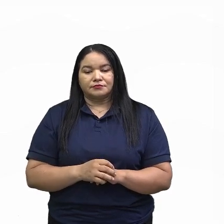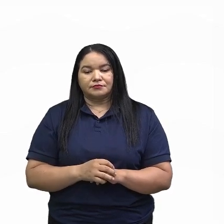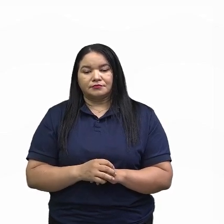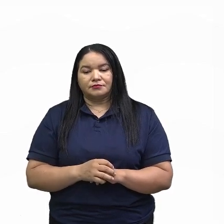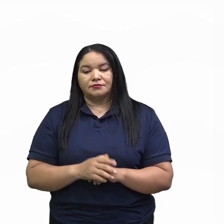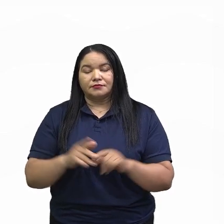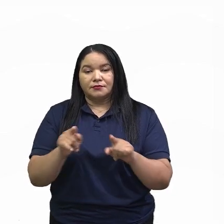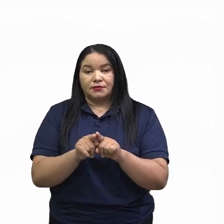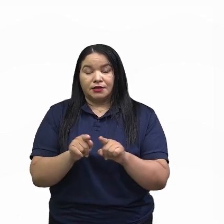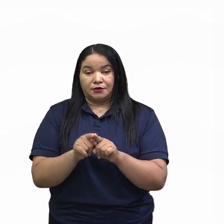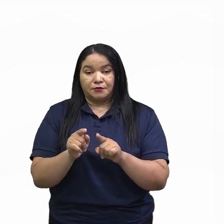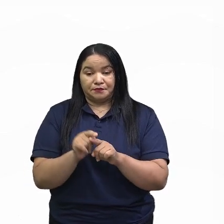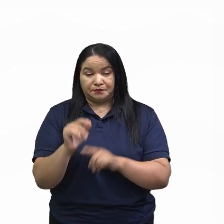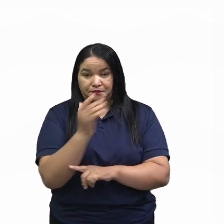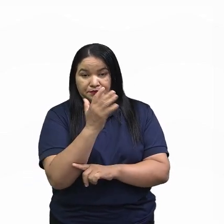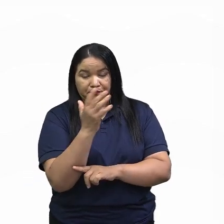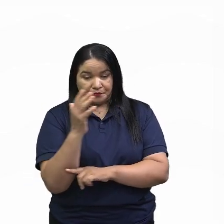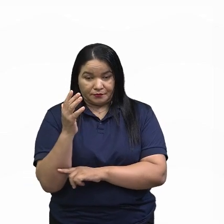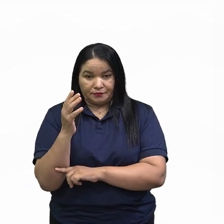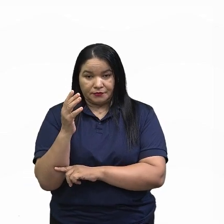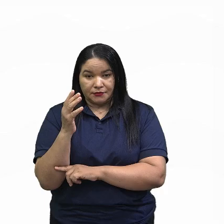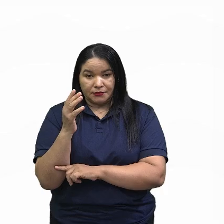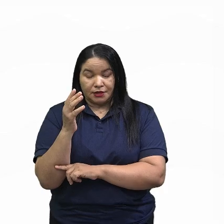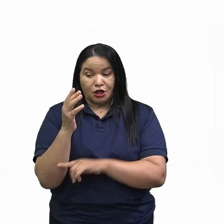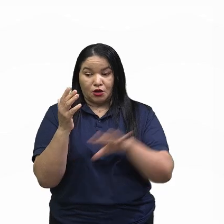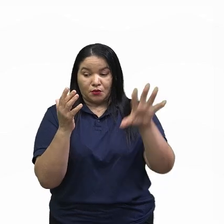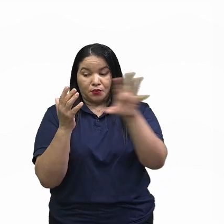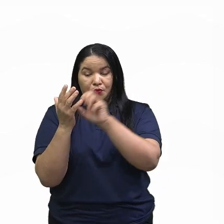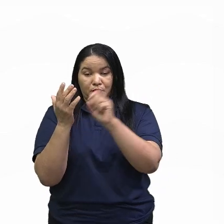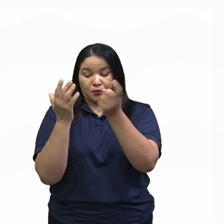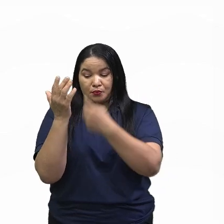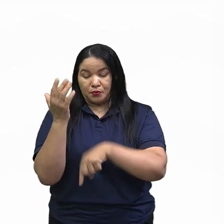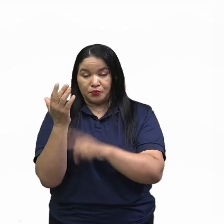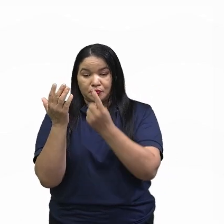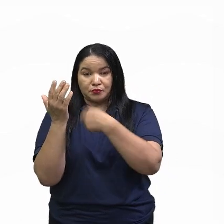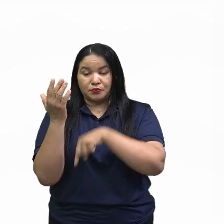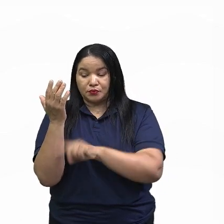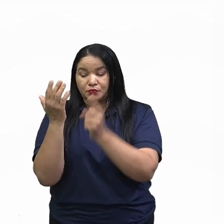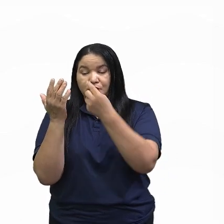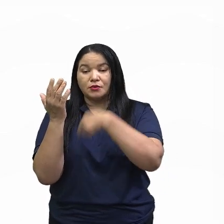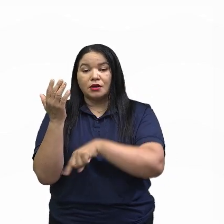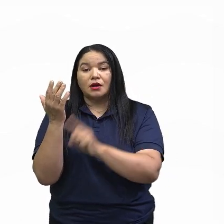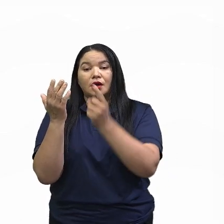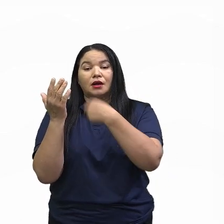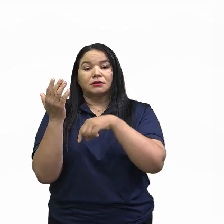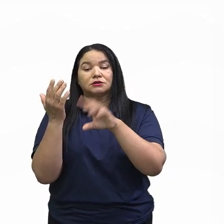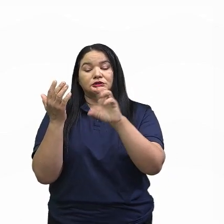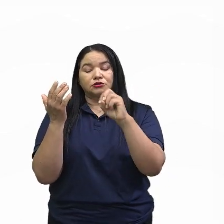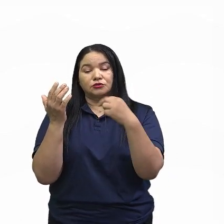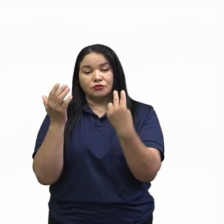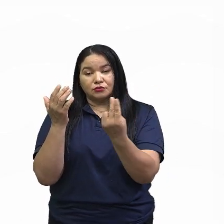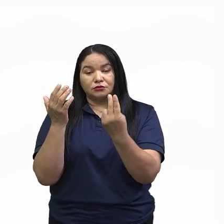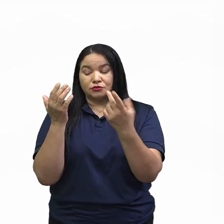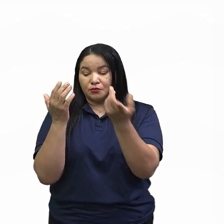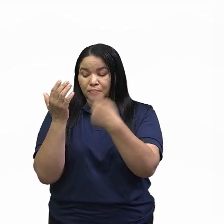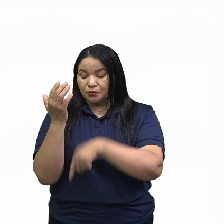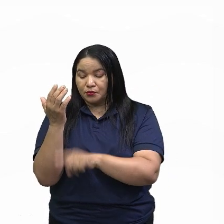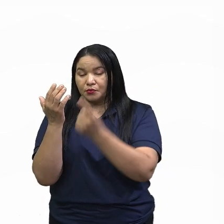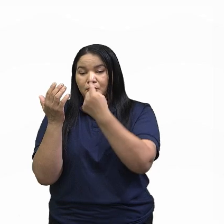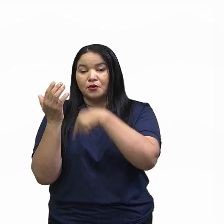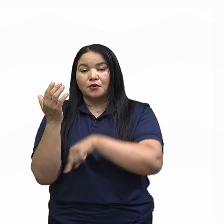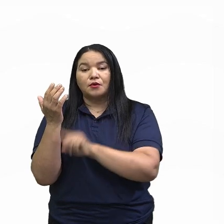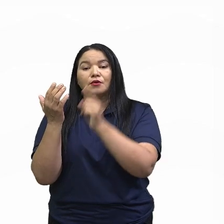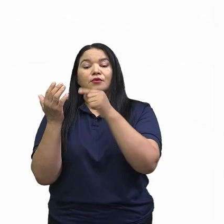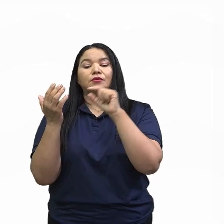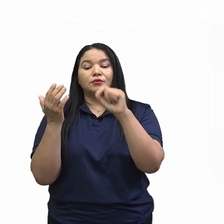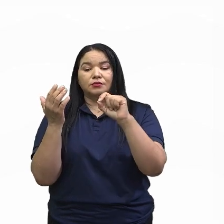As plantas, através da fotossíntese, transformam esse CO2 em hidratos